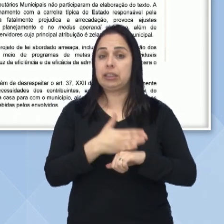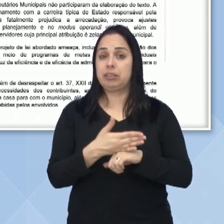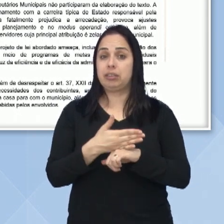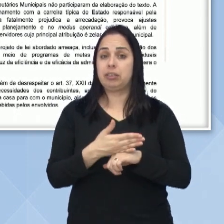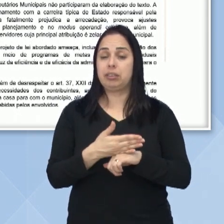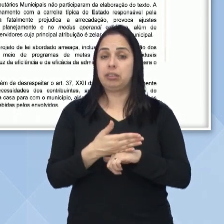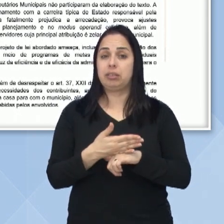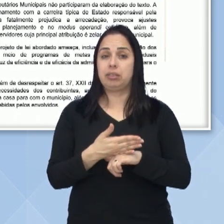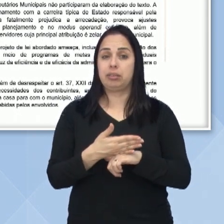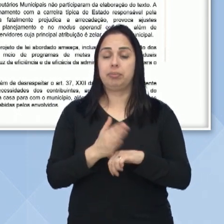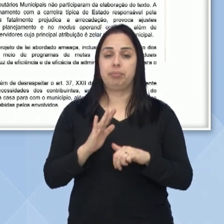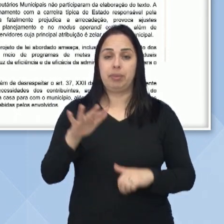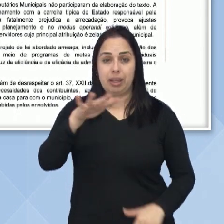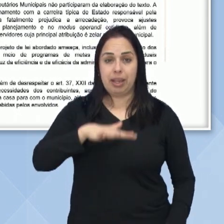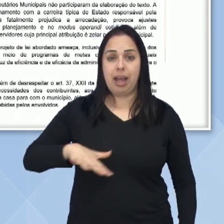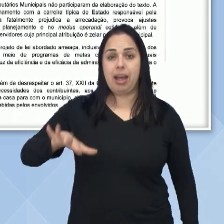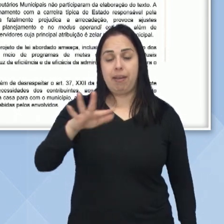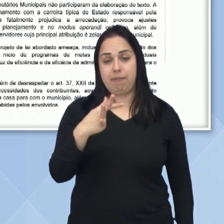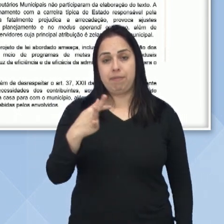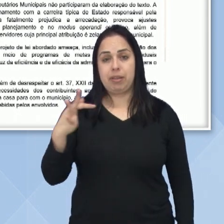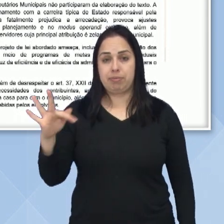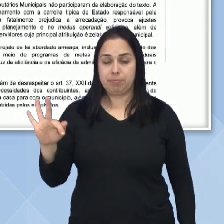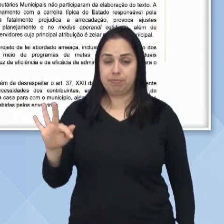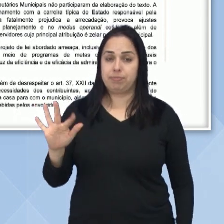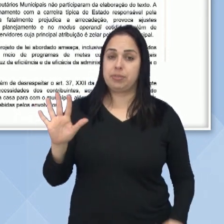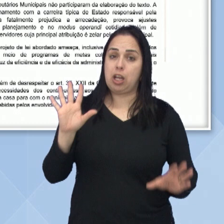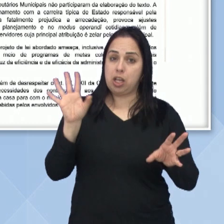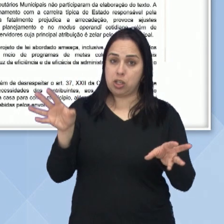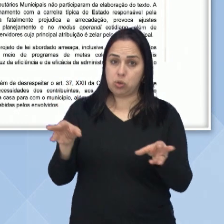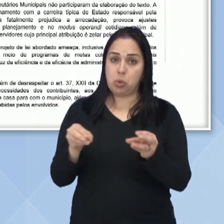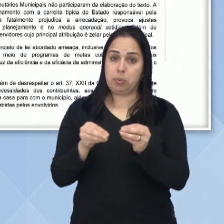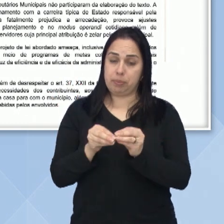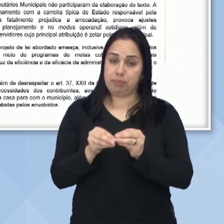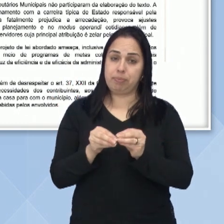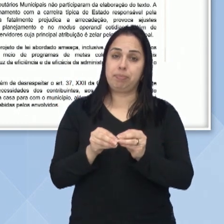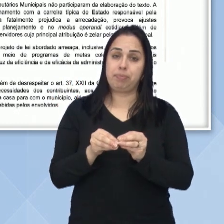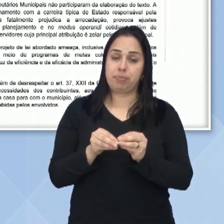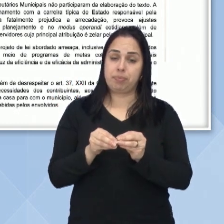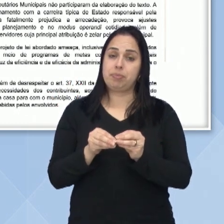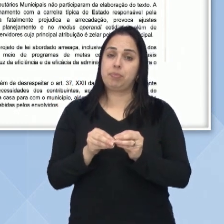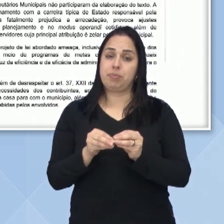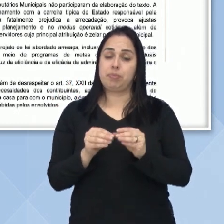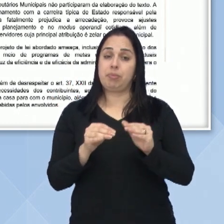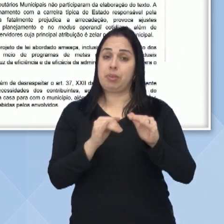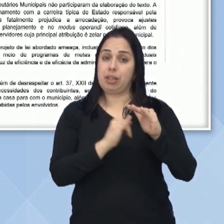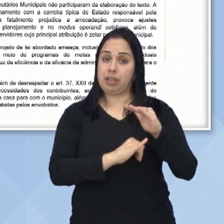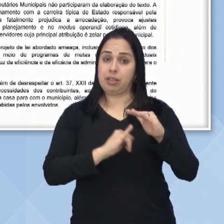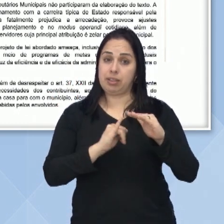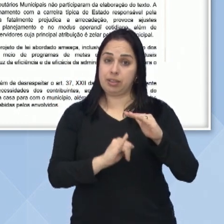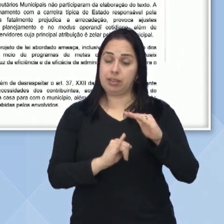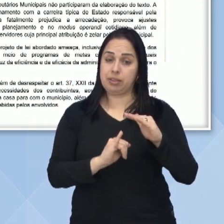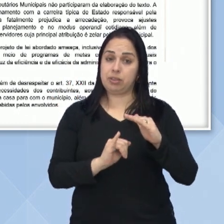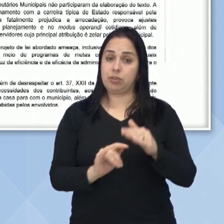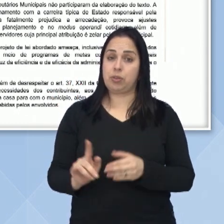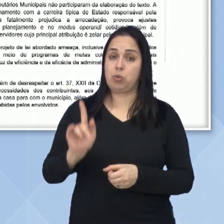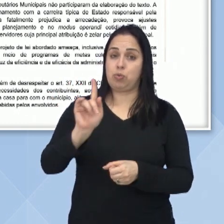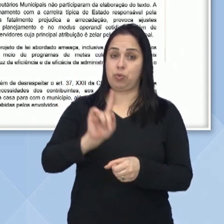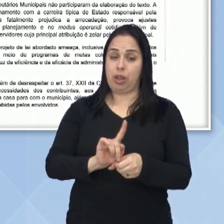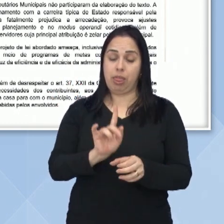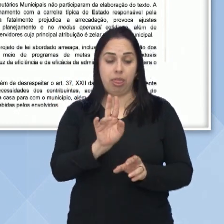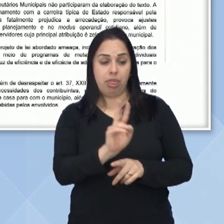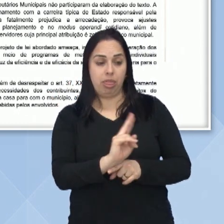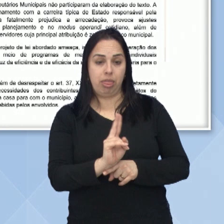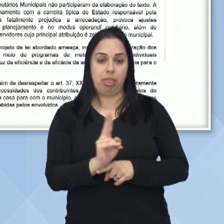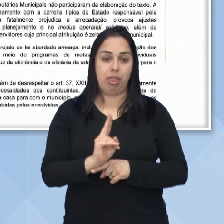entes federativos, exemplificando a instituição e o gerenciamento